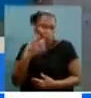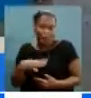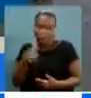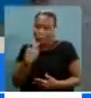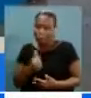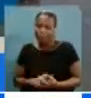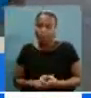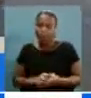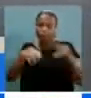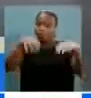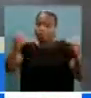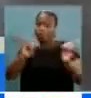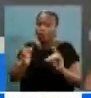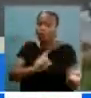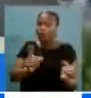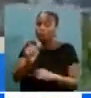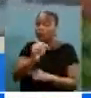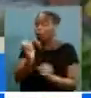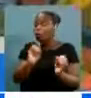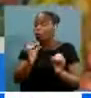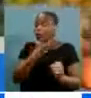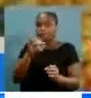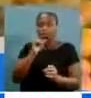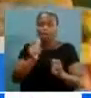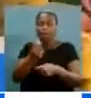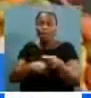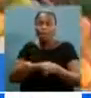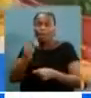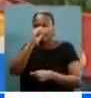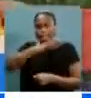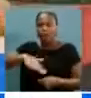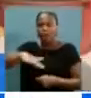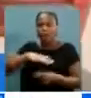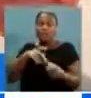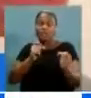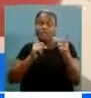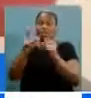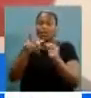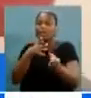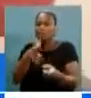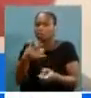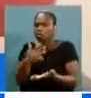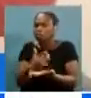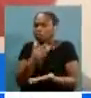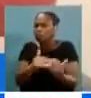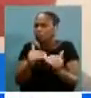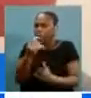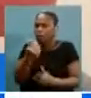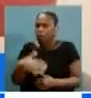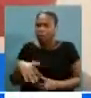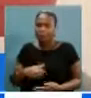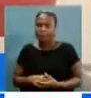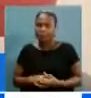de chuva e de transporte, dizem as vendedeiras da Praça Estrela, tem feito com que haja esse aumento nos preços. Que